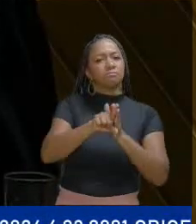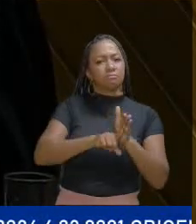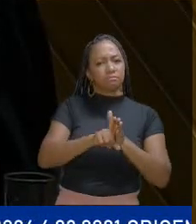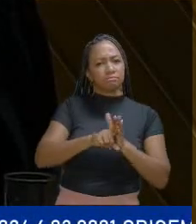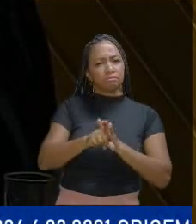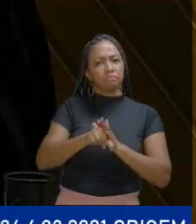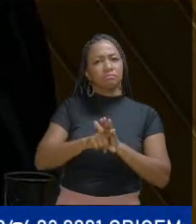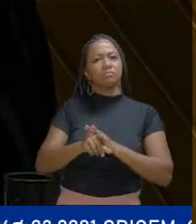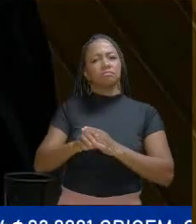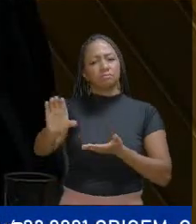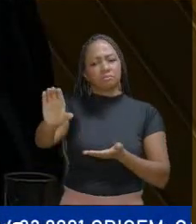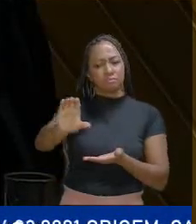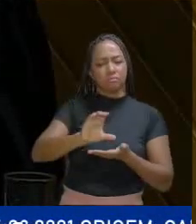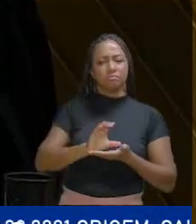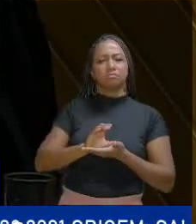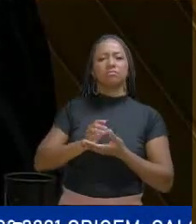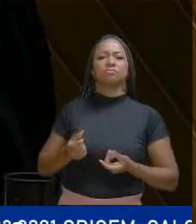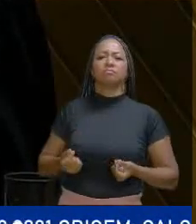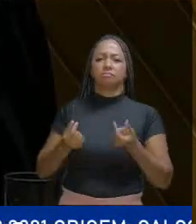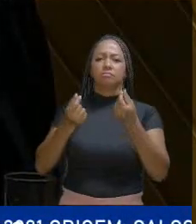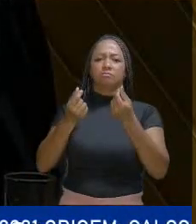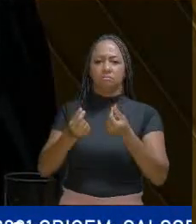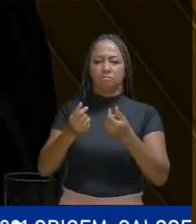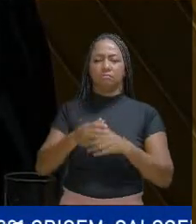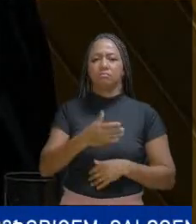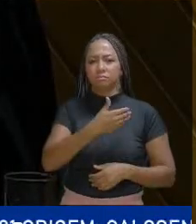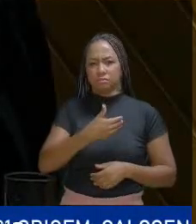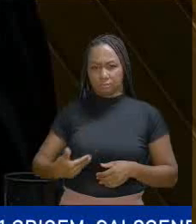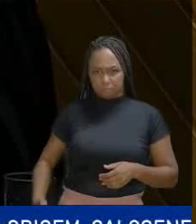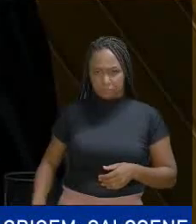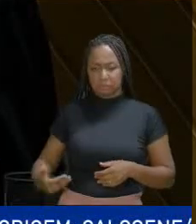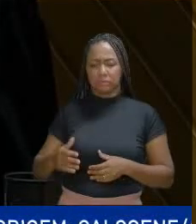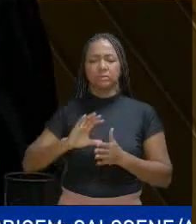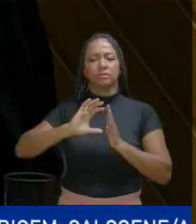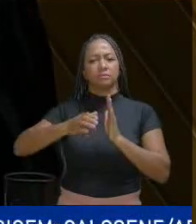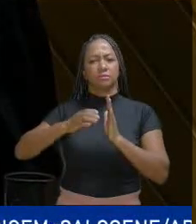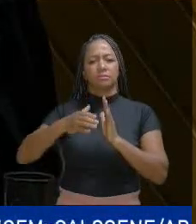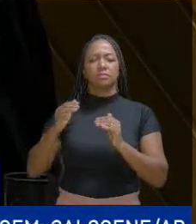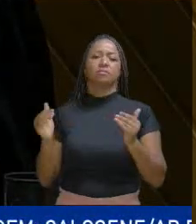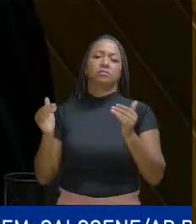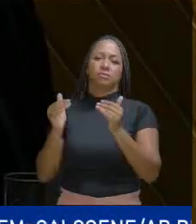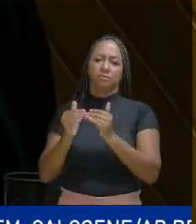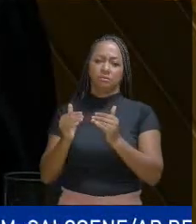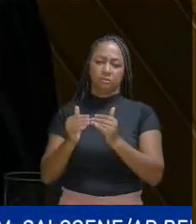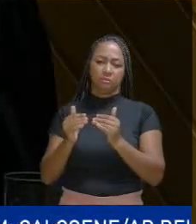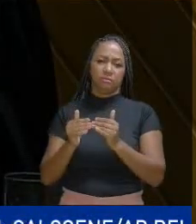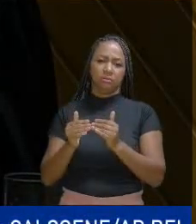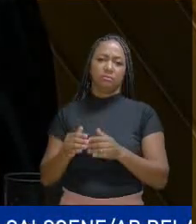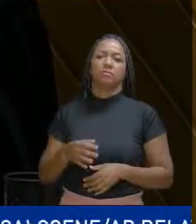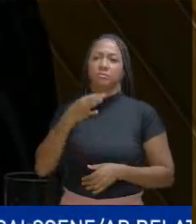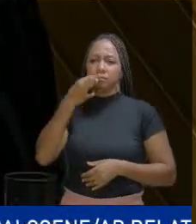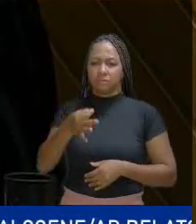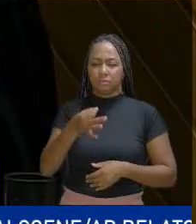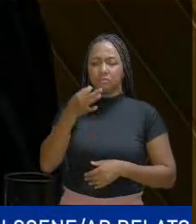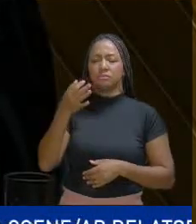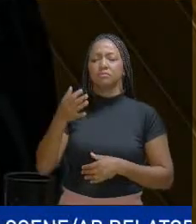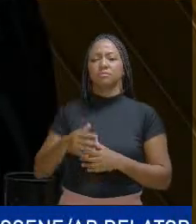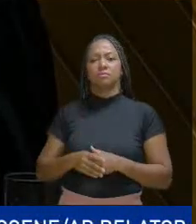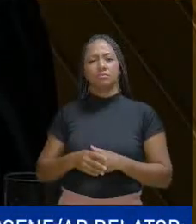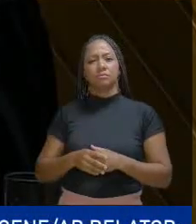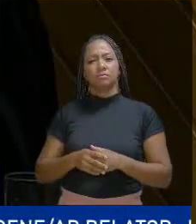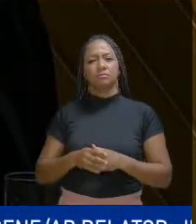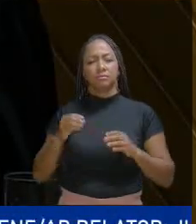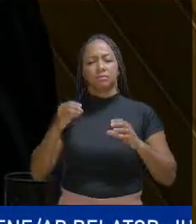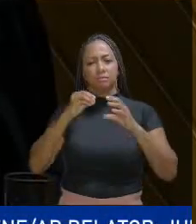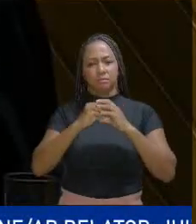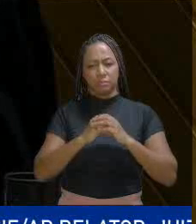verbas públicas e o cumprimento das normas de financiamento partidário. No mesmo entendimento, o Tribunal Regional